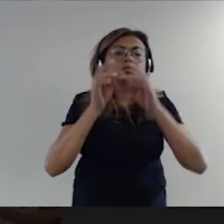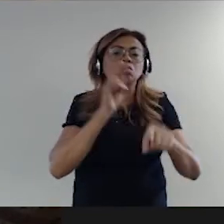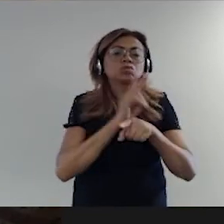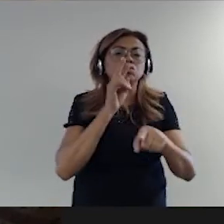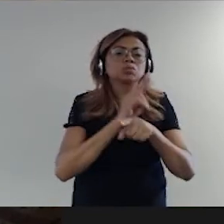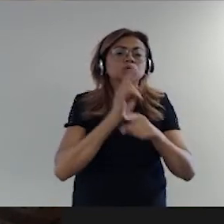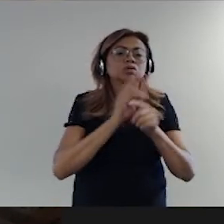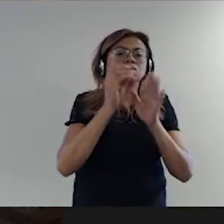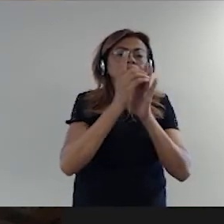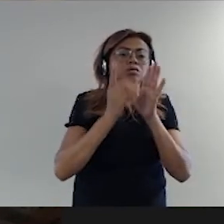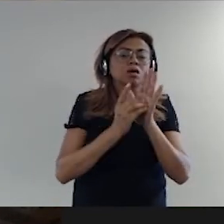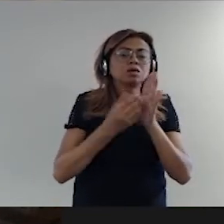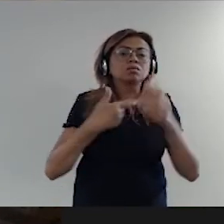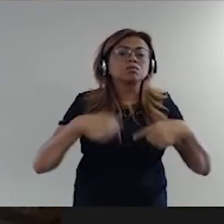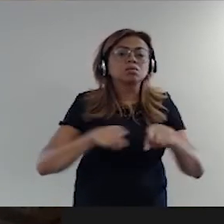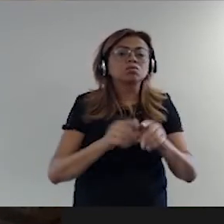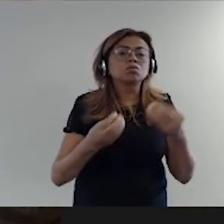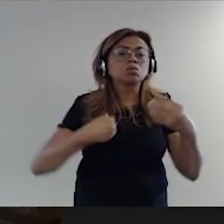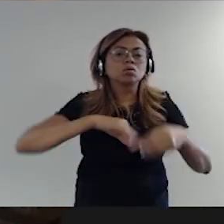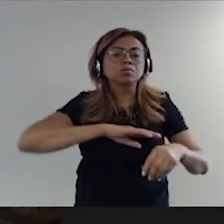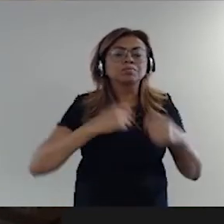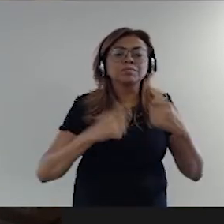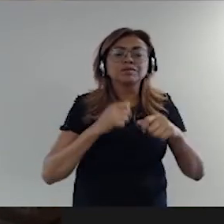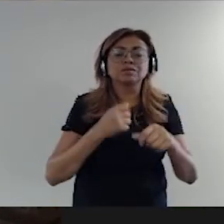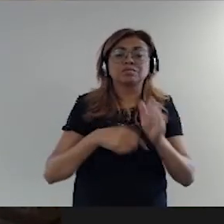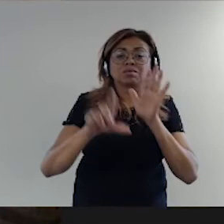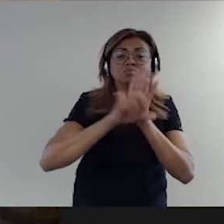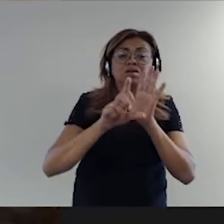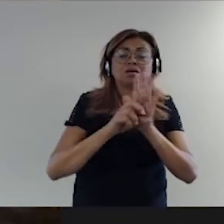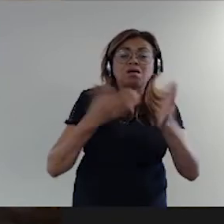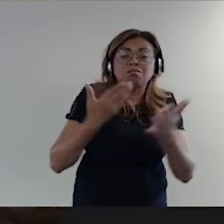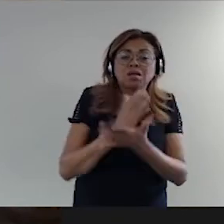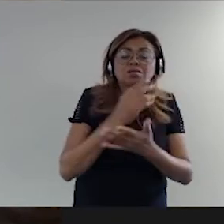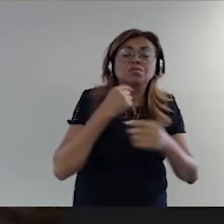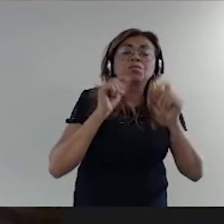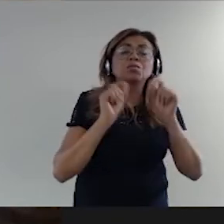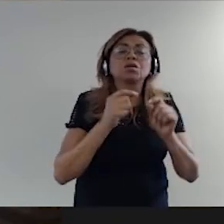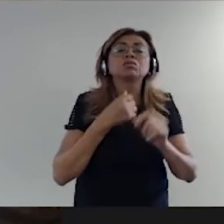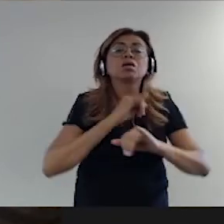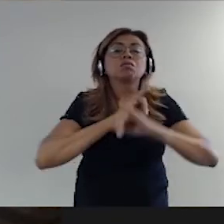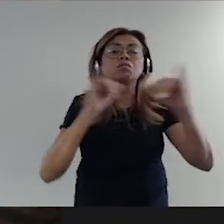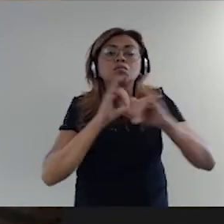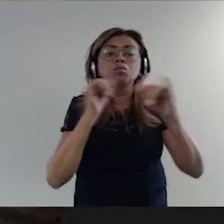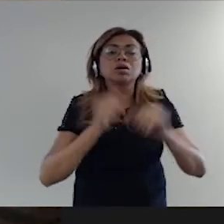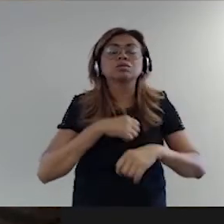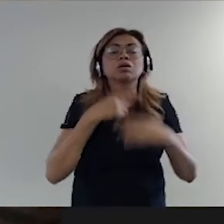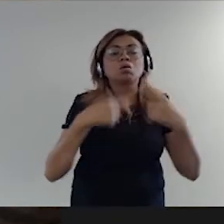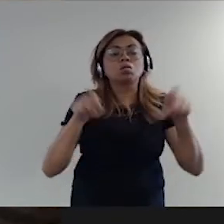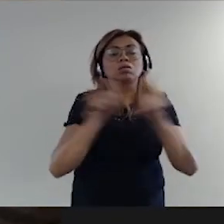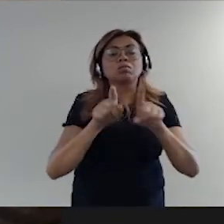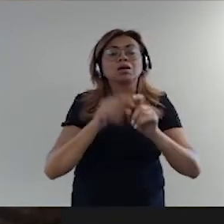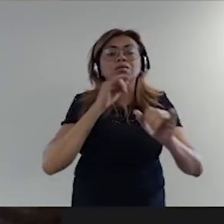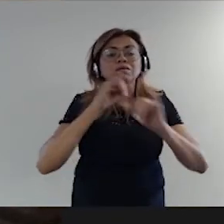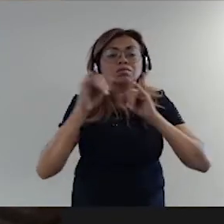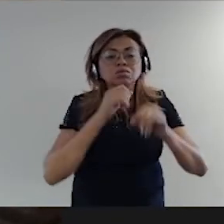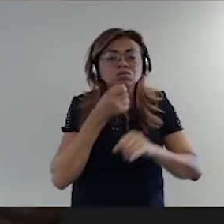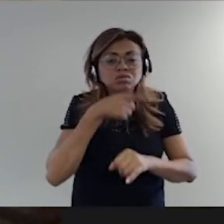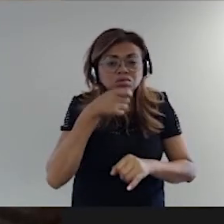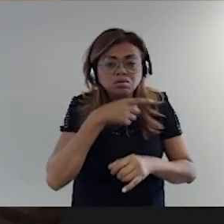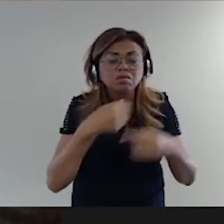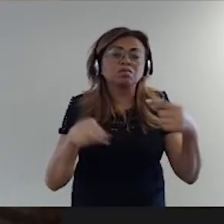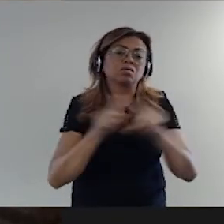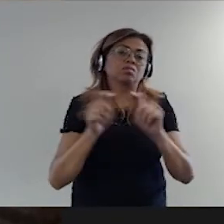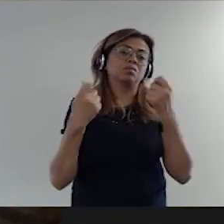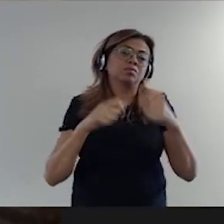de dados. Nós devemos aprovar uma lei relacionada à desinformação, à fake news. Nós já aprovamos um marco regulatório de